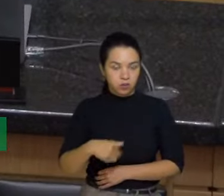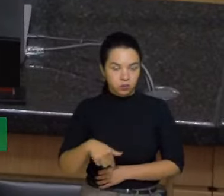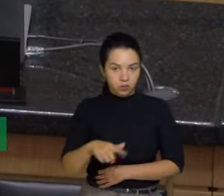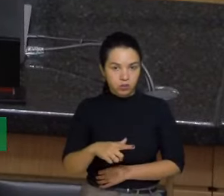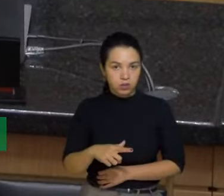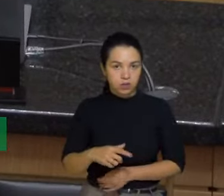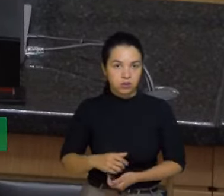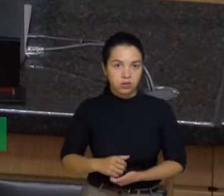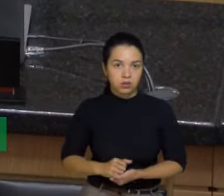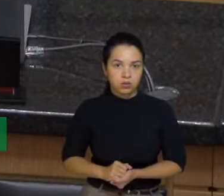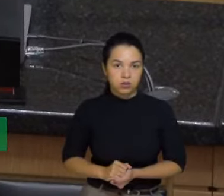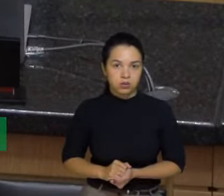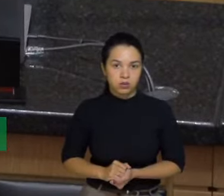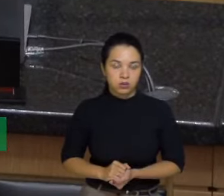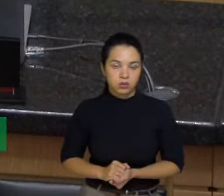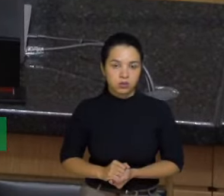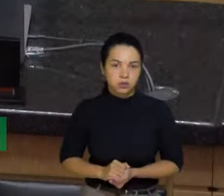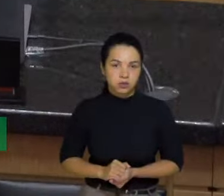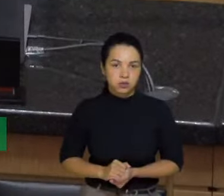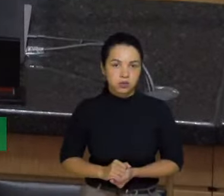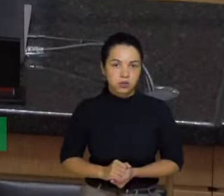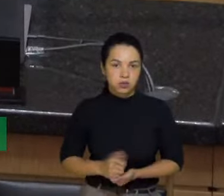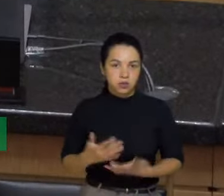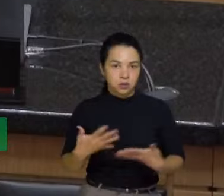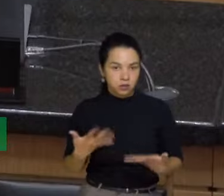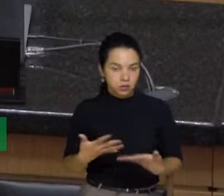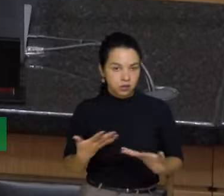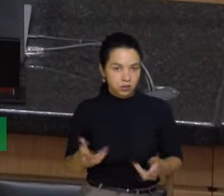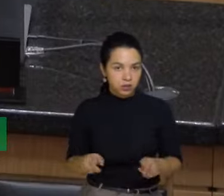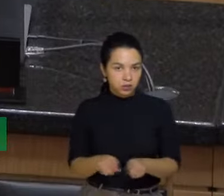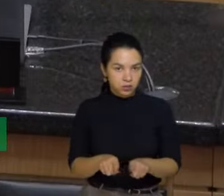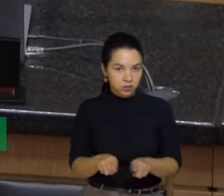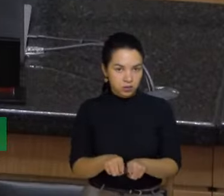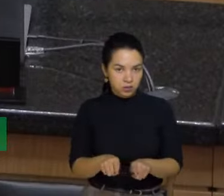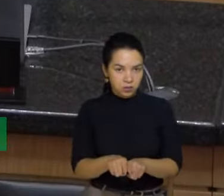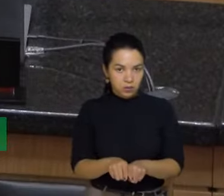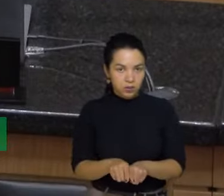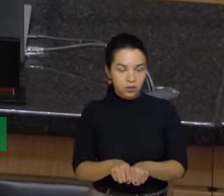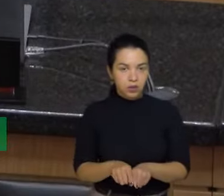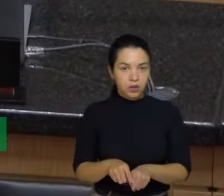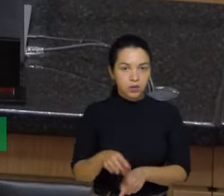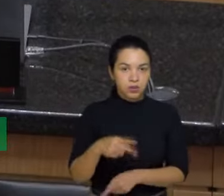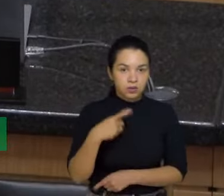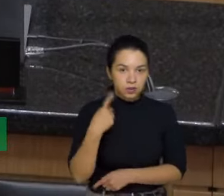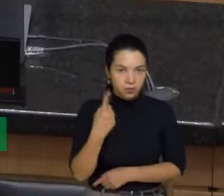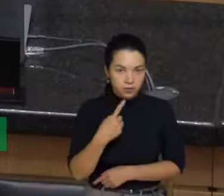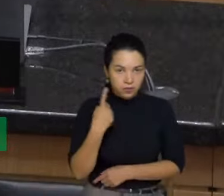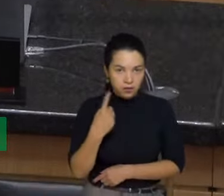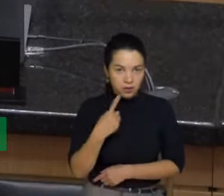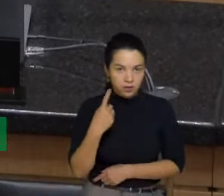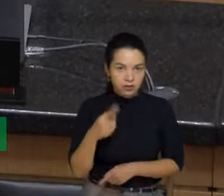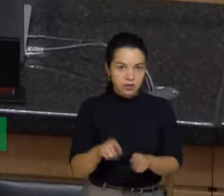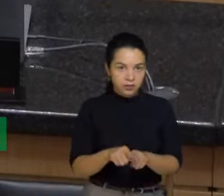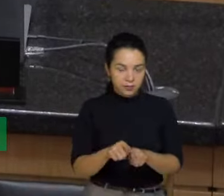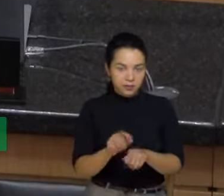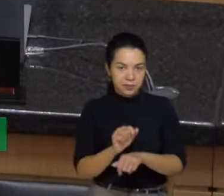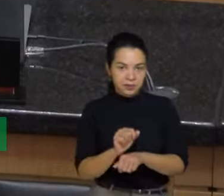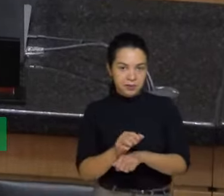lá no nosso gabinete um café, vereador. E o deputado Cadorim também lhe aguarda também por um café lá.